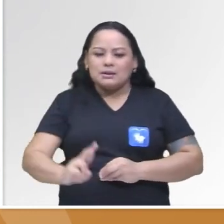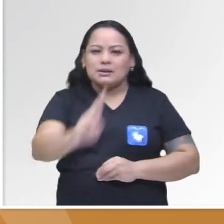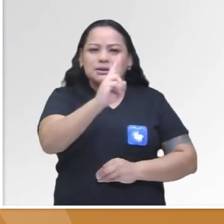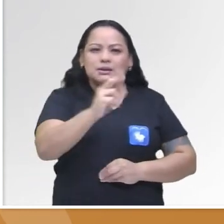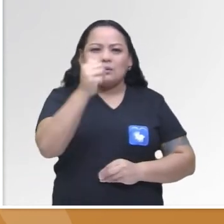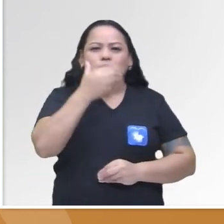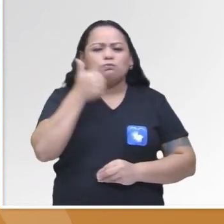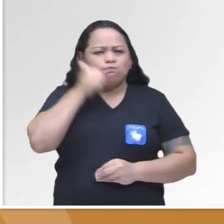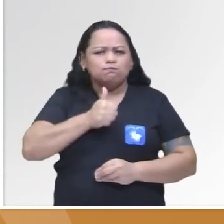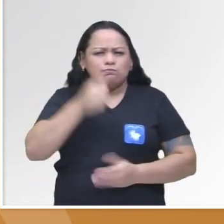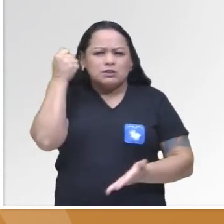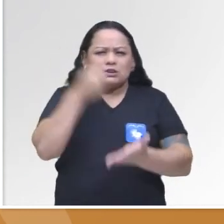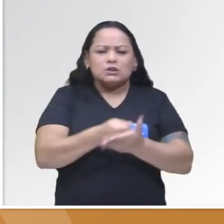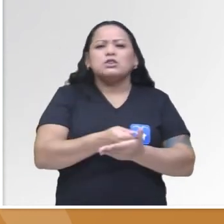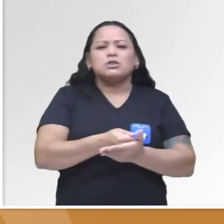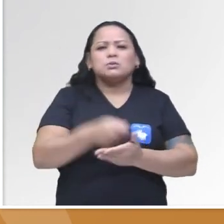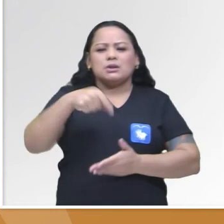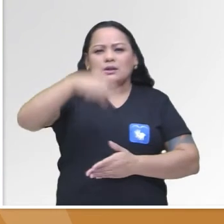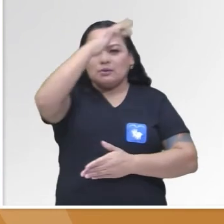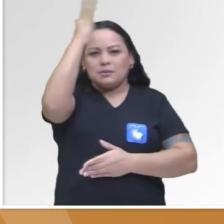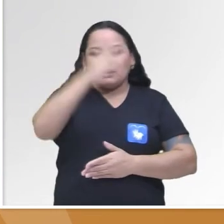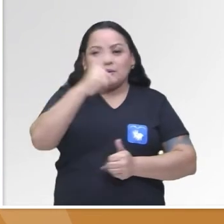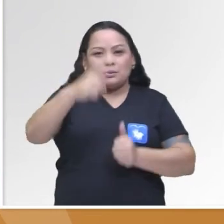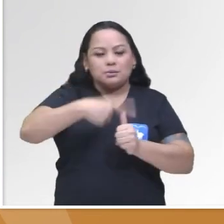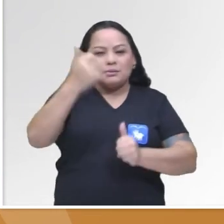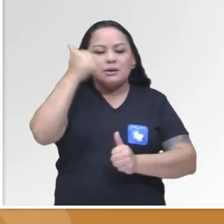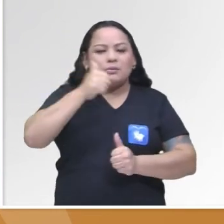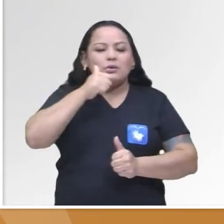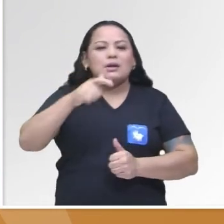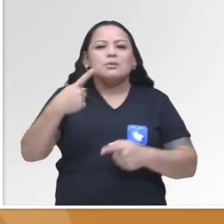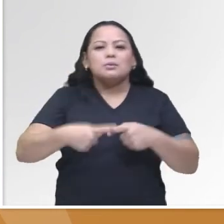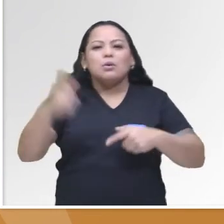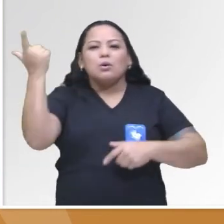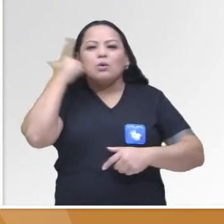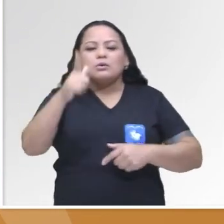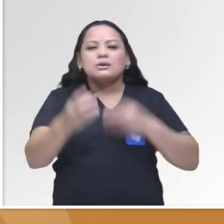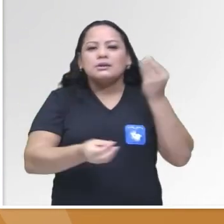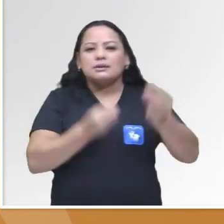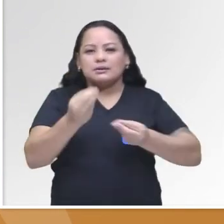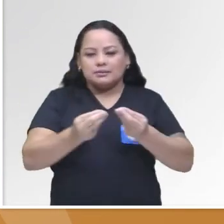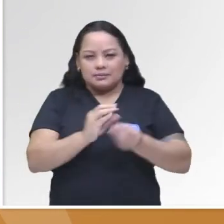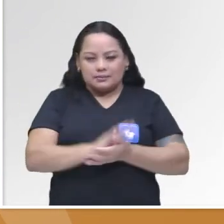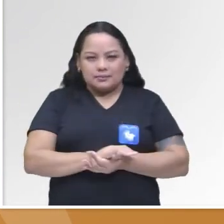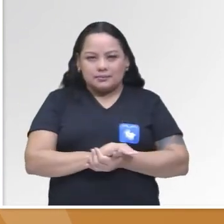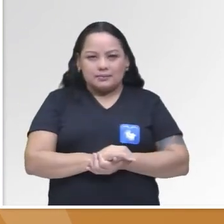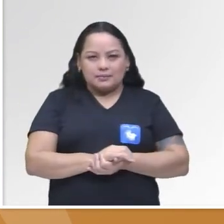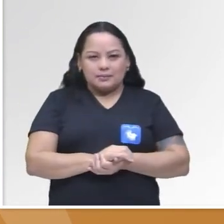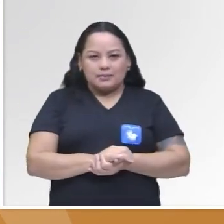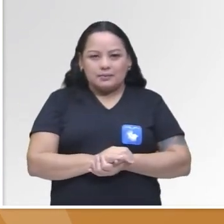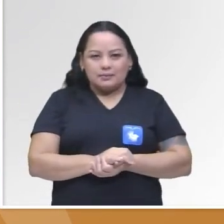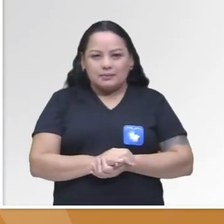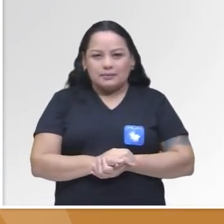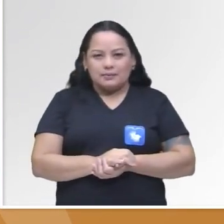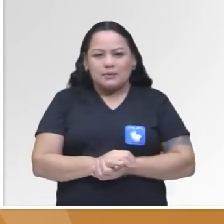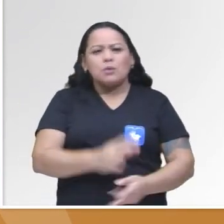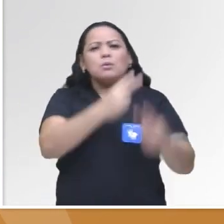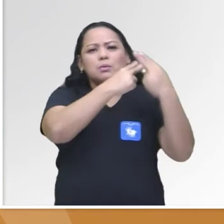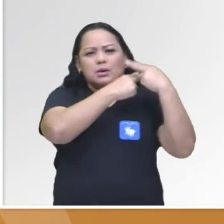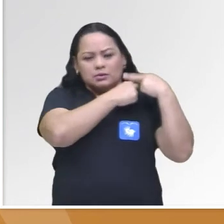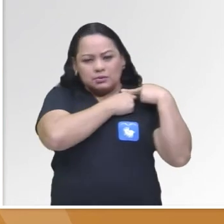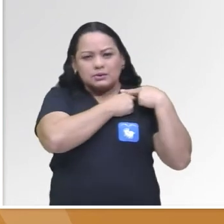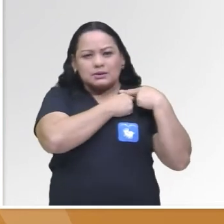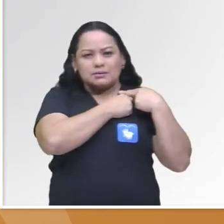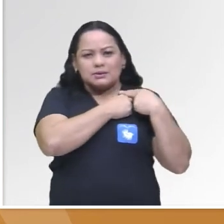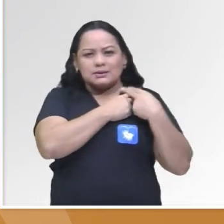uma das primeiras mulheres no Brasil a conseguir, tá bom? Um cargo em uma instituição